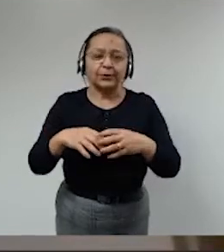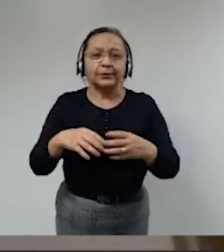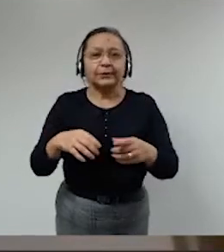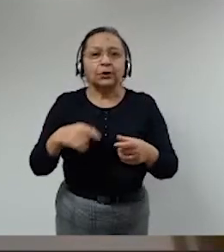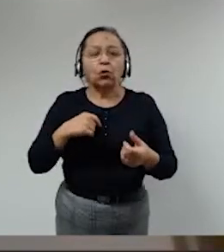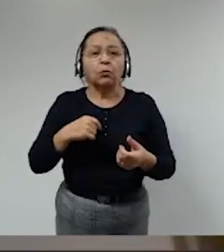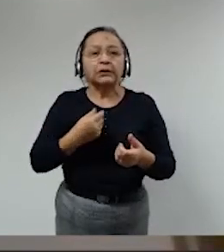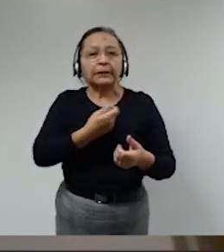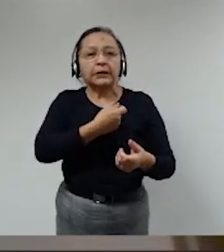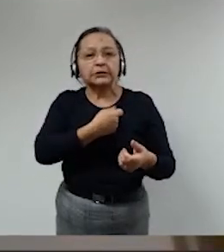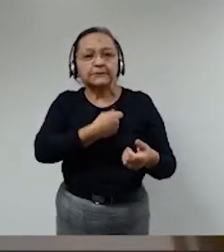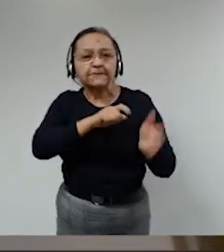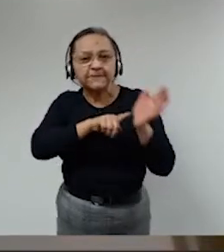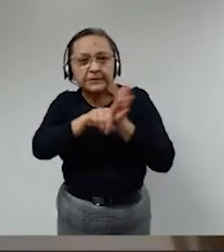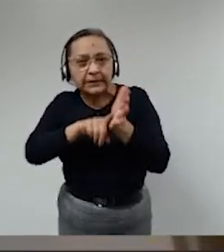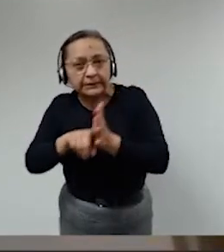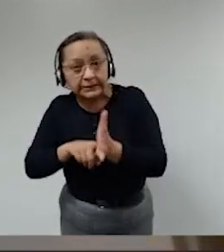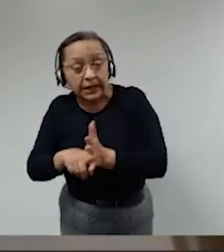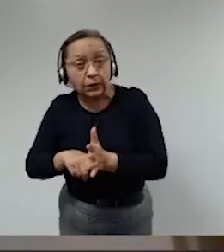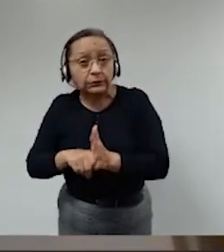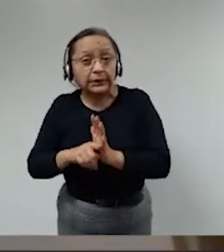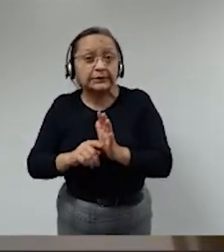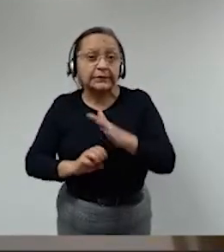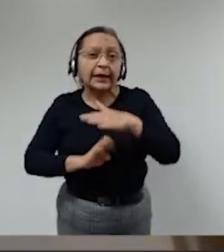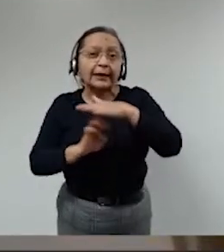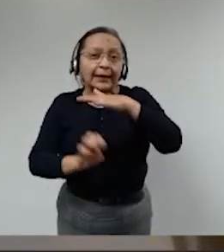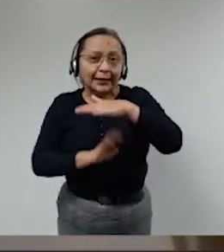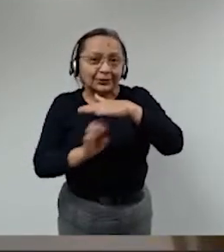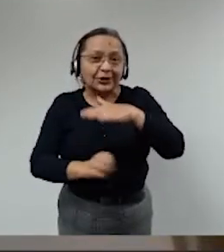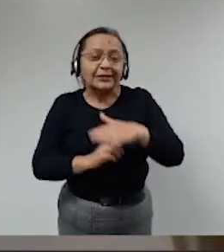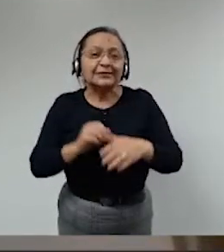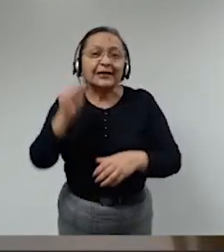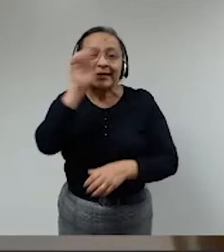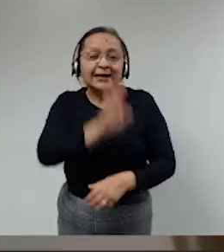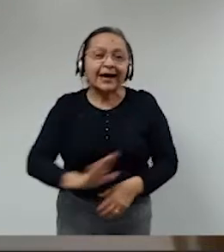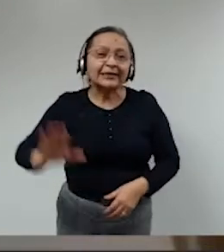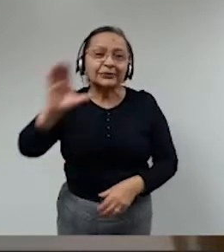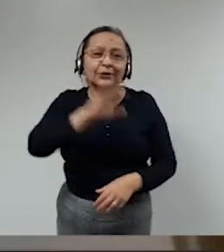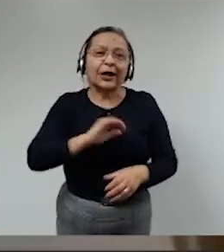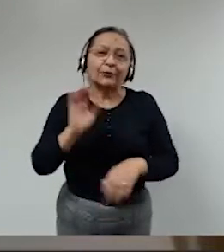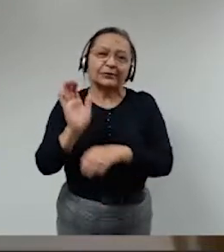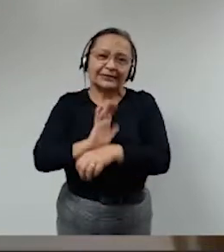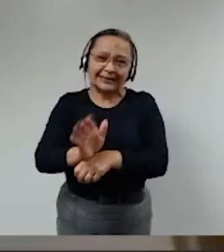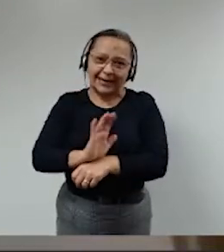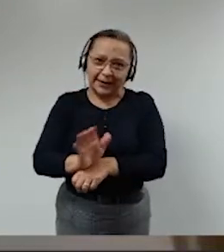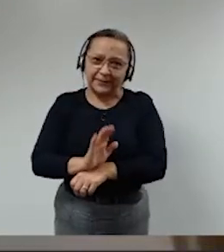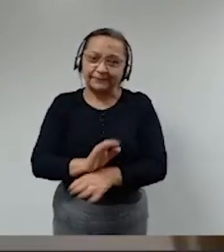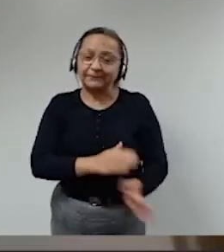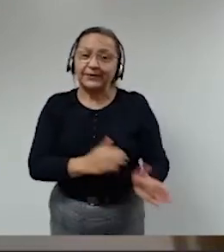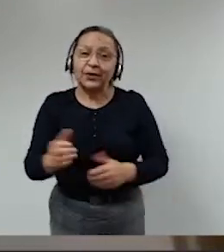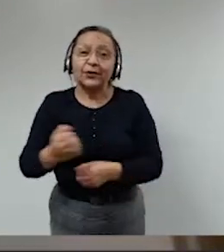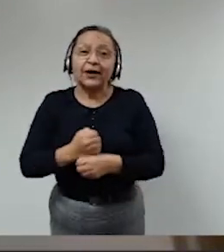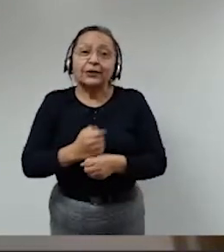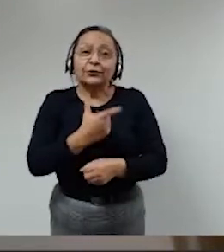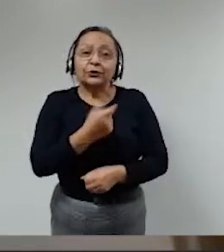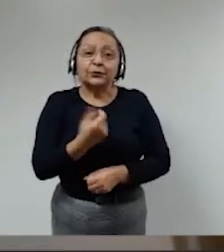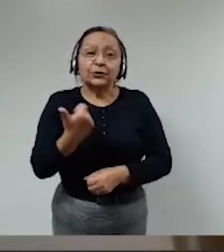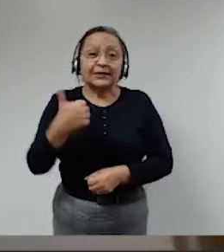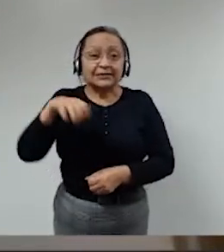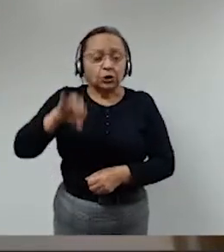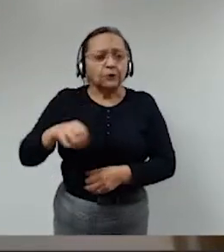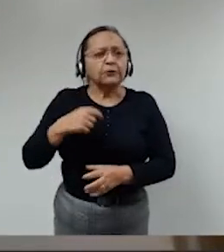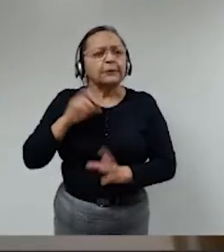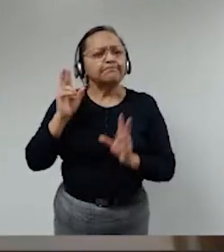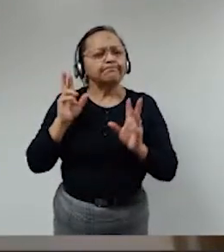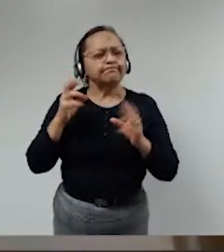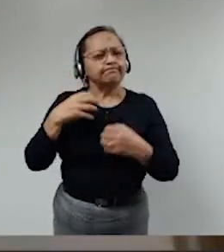supervisão e fiscalização da Agência Nacional de Cinema sobre os recursos que são investidos no setor. Então, em 2019, eu já achava que havia uma tempestade